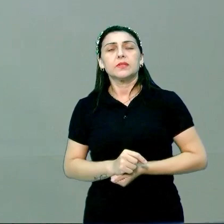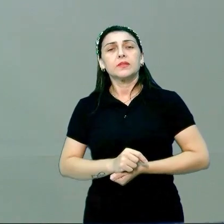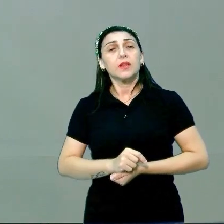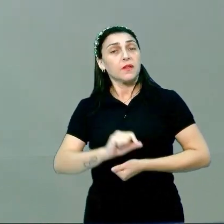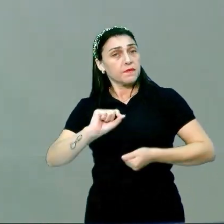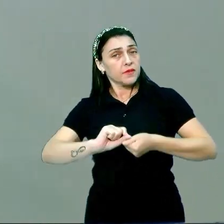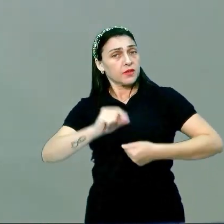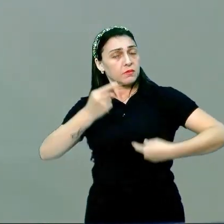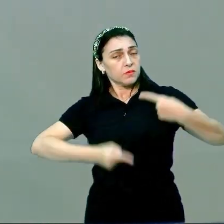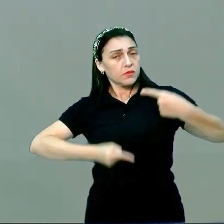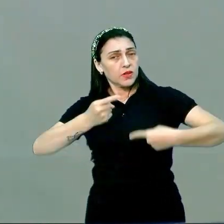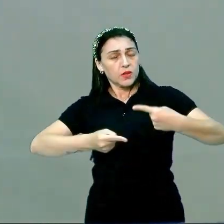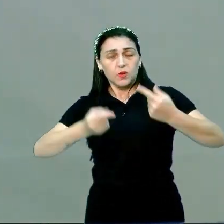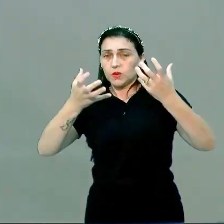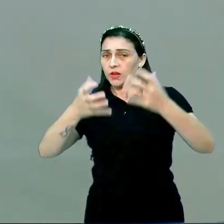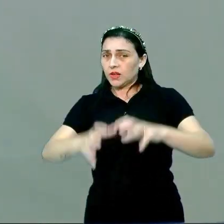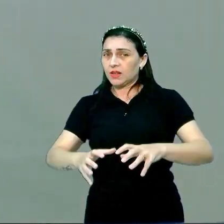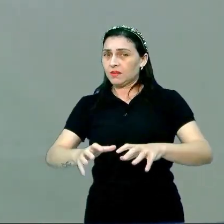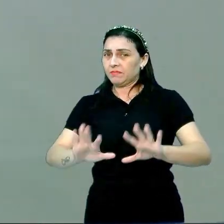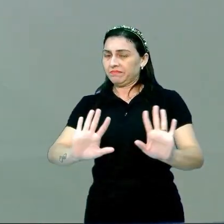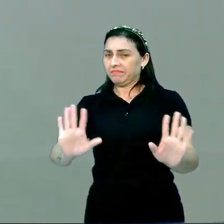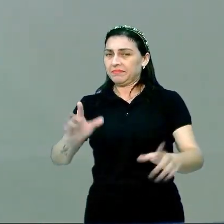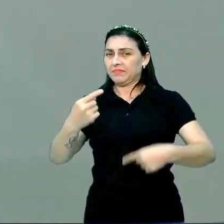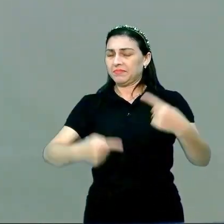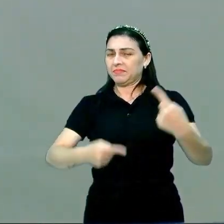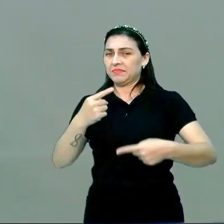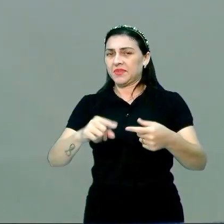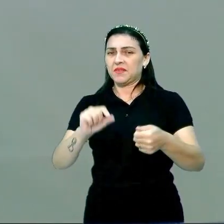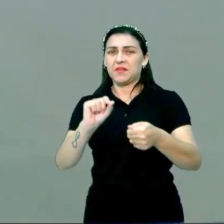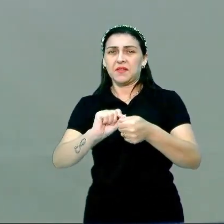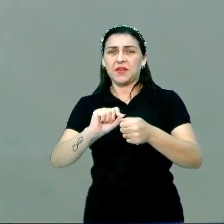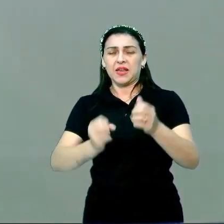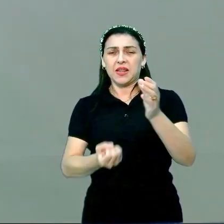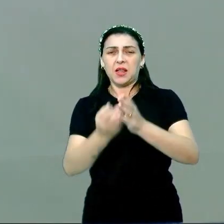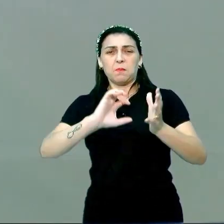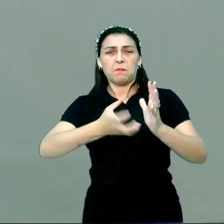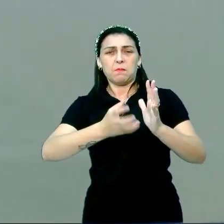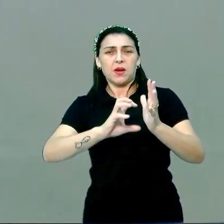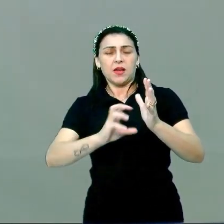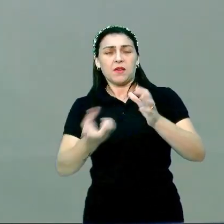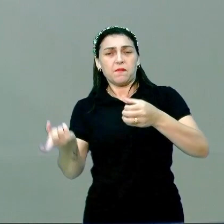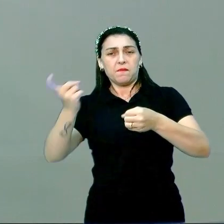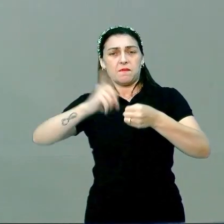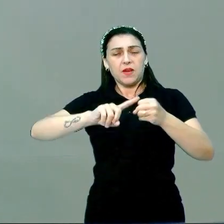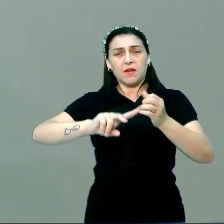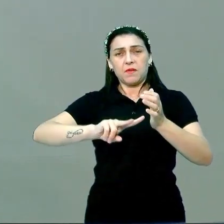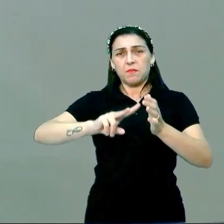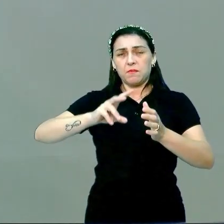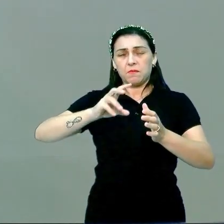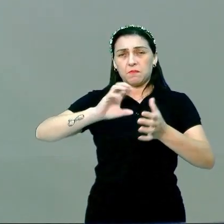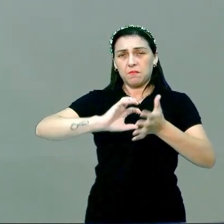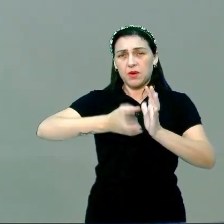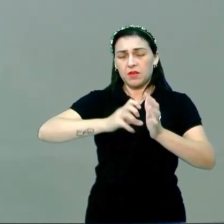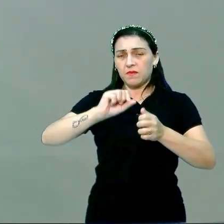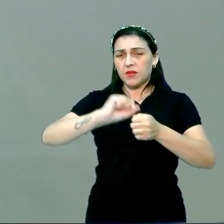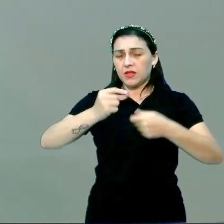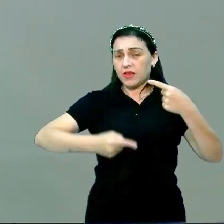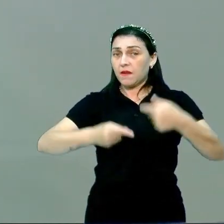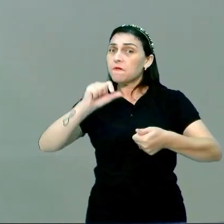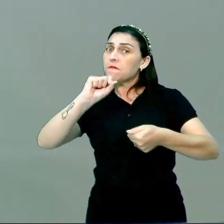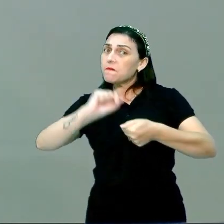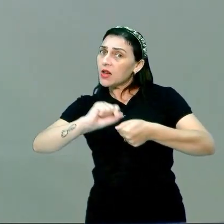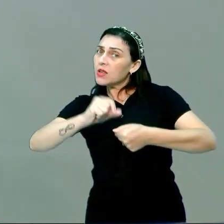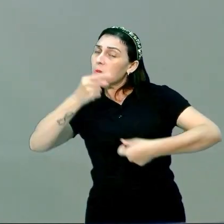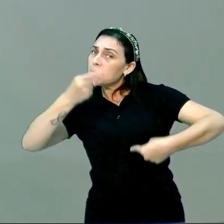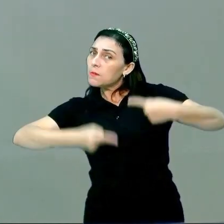ele diz façam política, não quer dizer que é para fazer política, eu vou criar um partido, vou me filiar aqui a um partido, estou fazendo política. Não, galera, quando ele fala